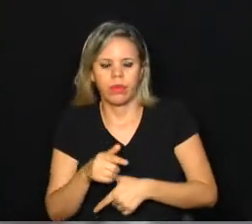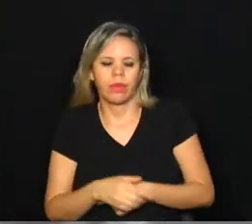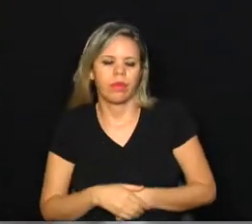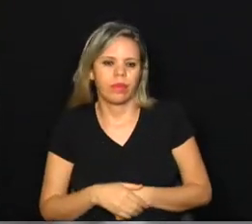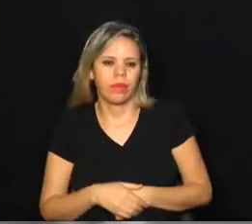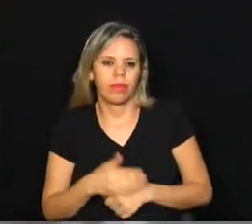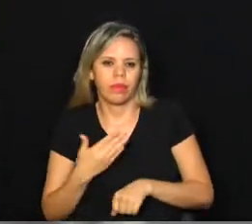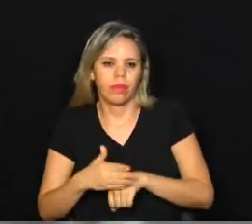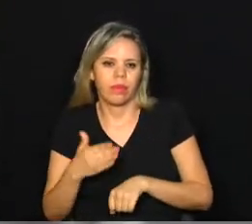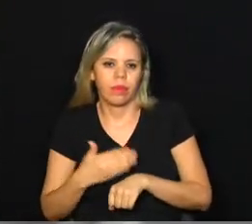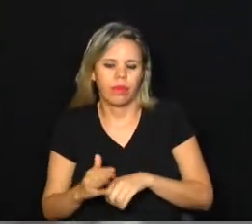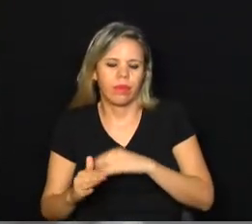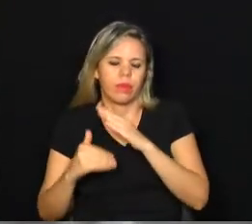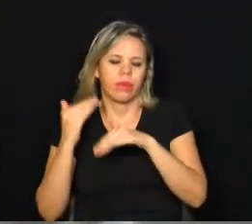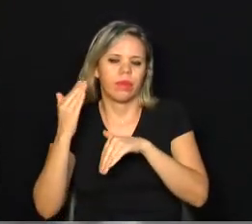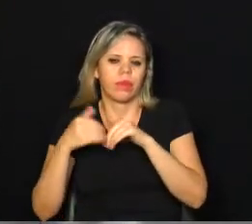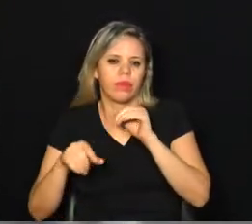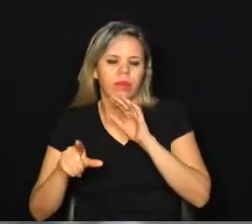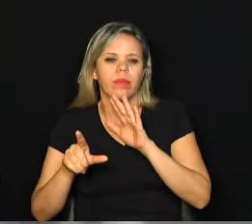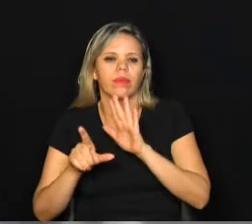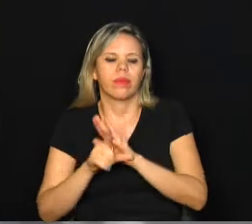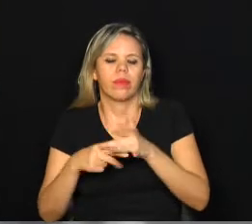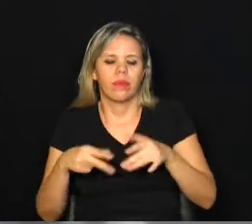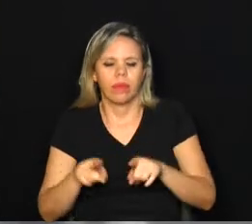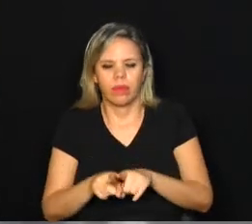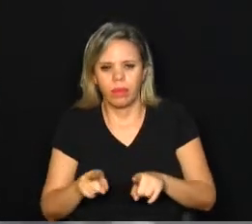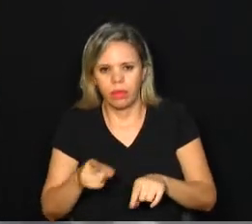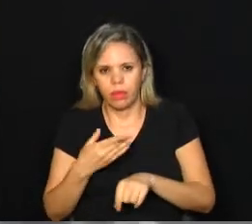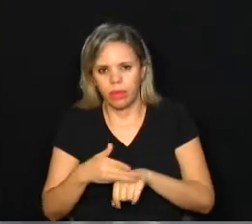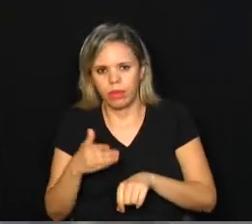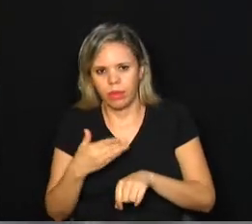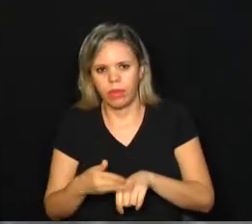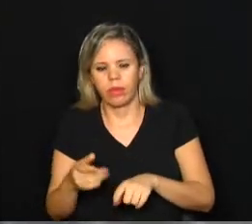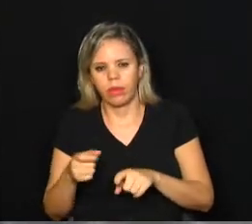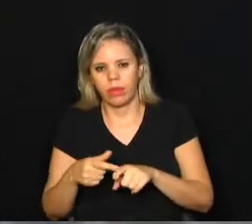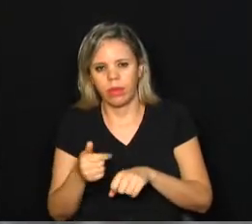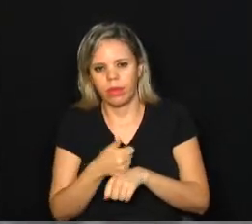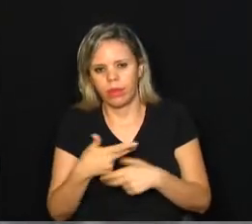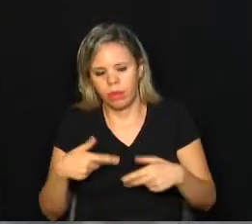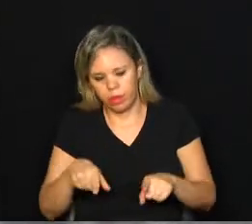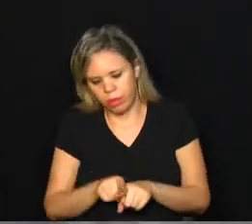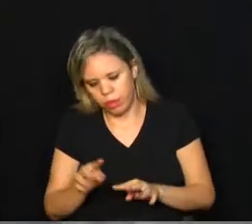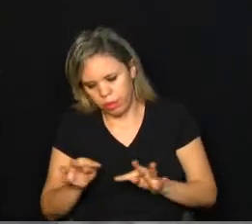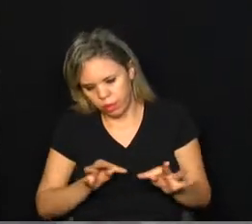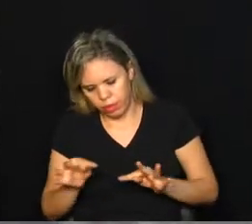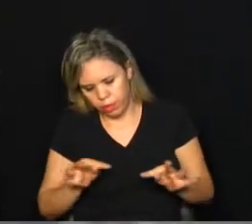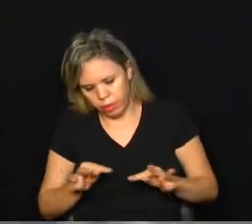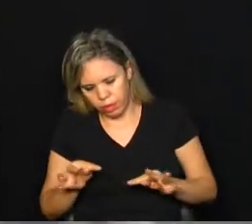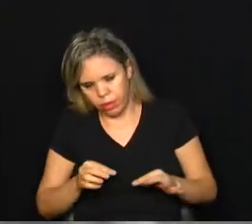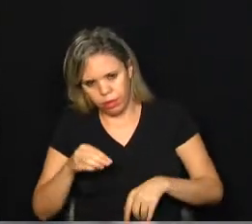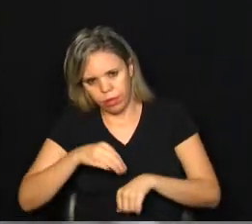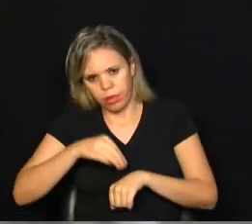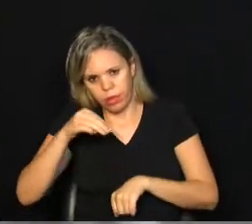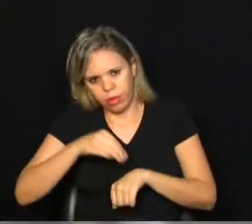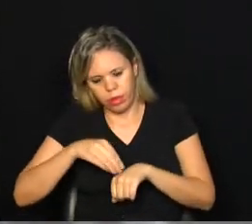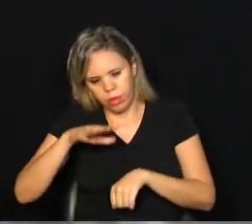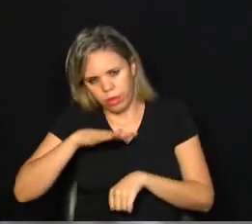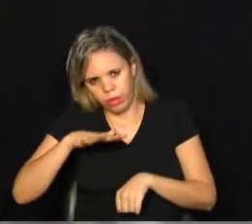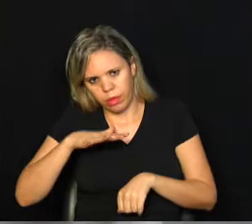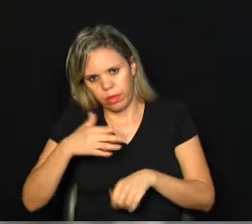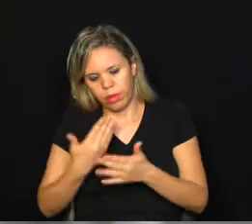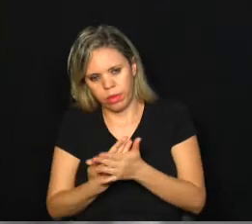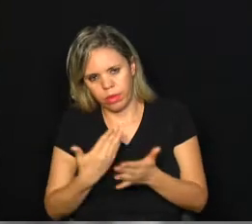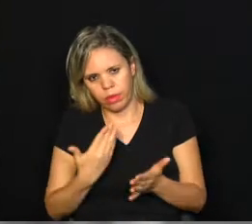aplicada, desenvolvimento de lasers miniaturizados para aplicação médica. Isso me levou para um mestrado nessa área,